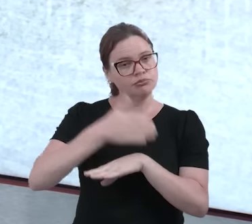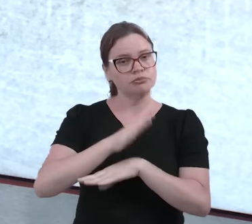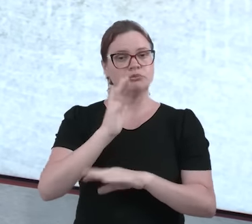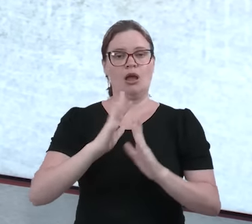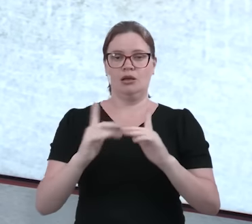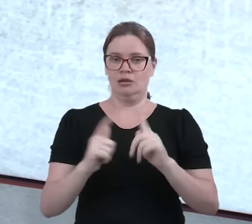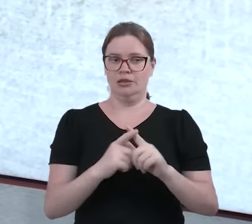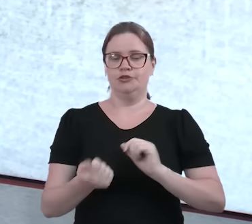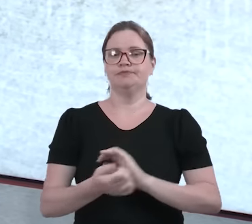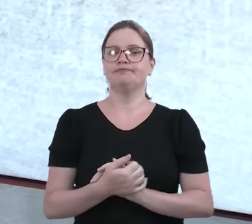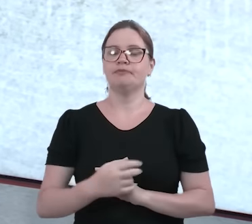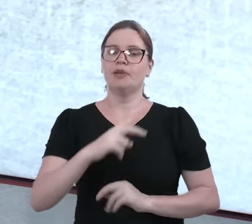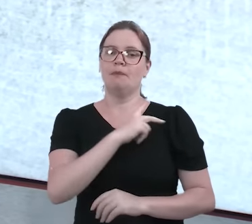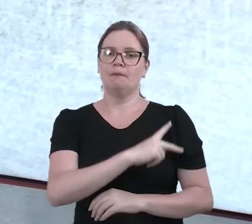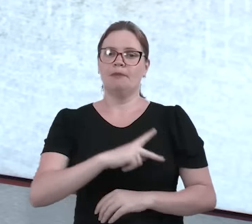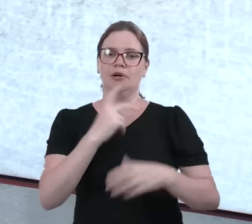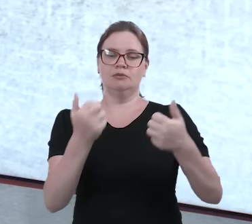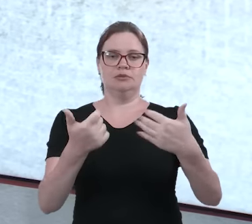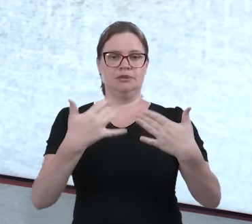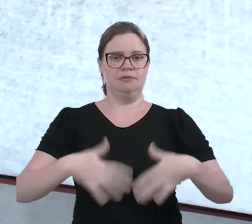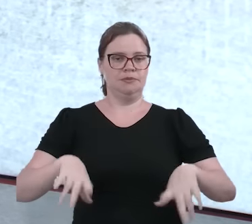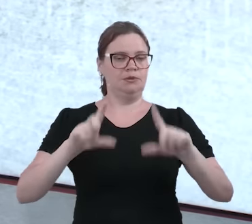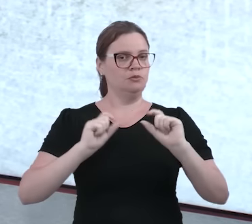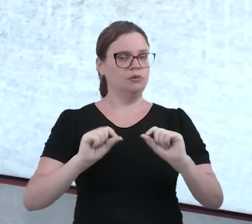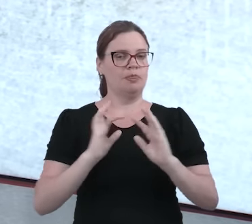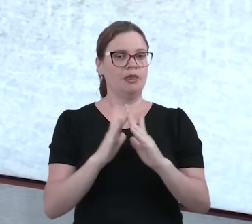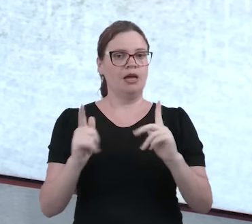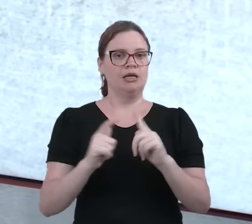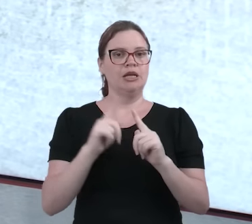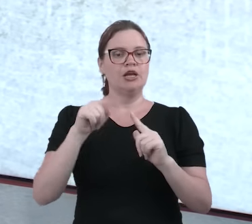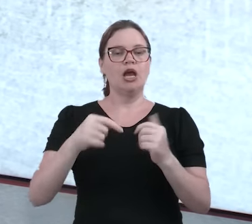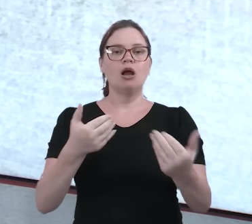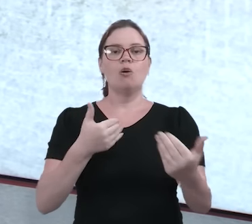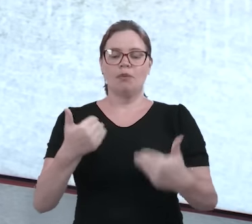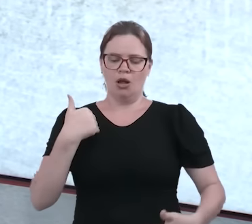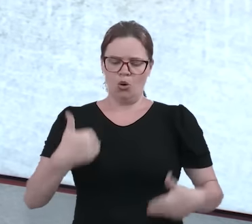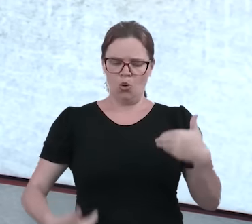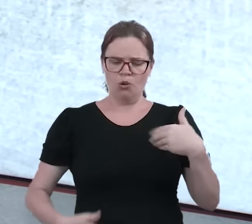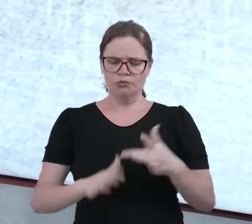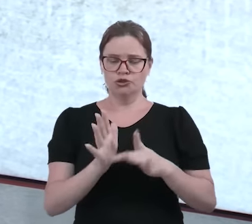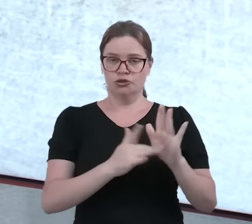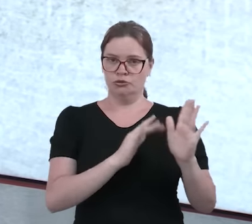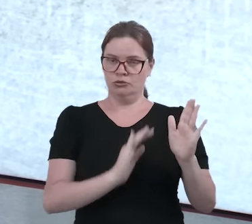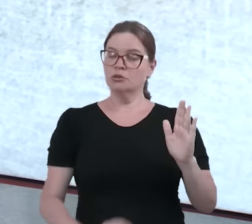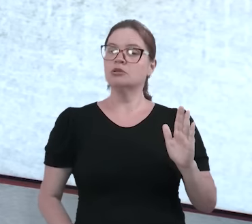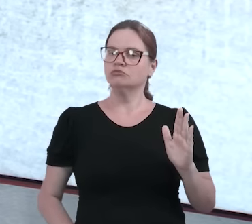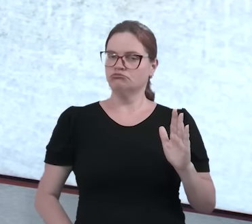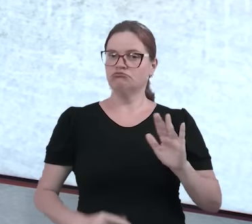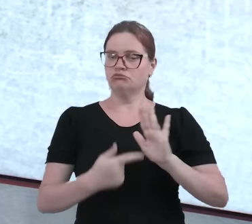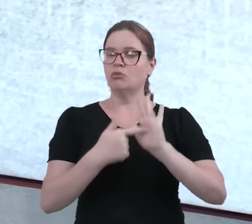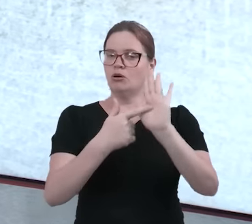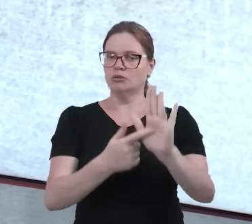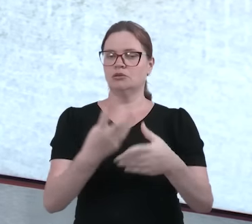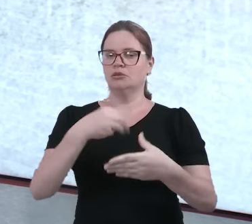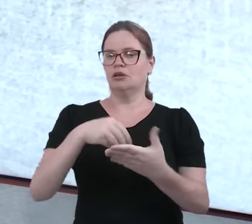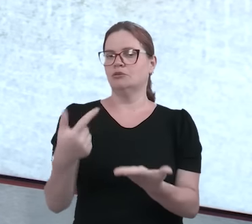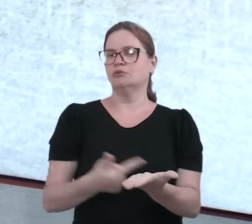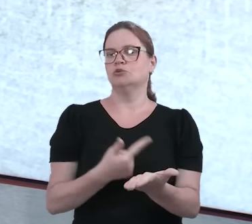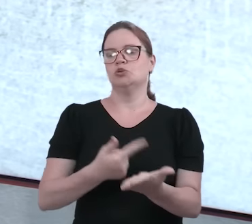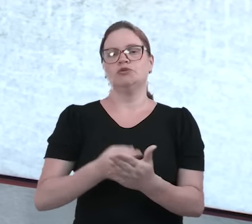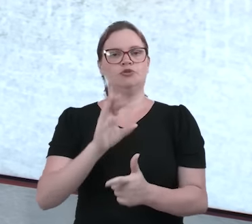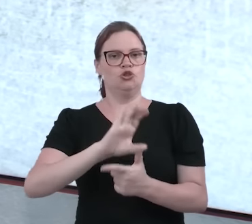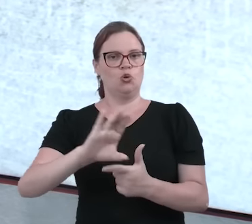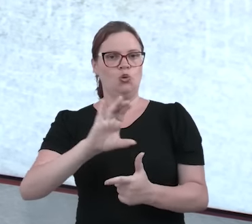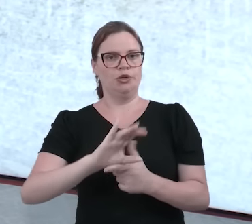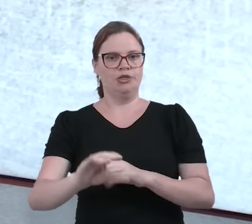apóstolo Paulo ensina que a igreja é corpo de Cristo. Isso ele escreve na carta aos Coríntios, no capítulo